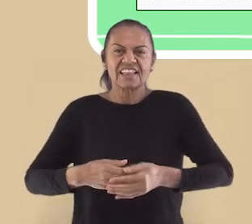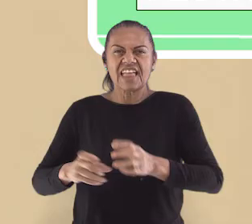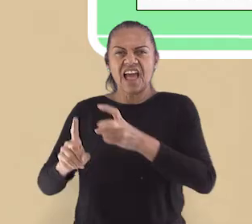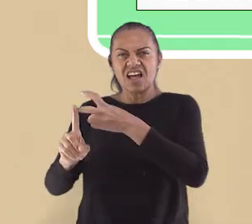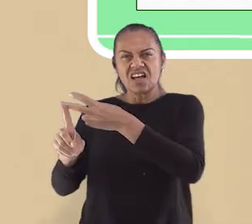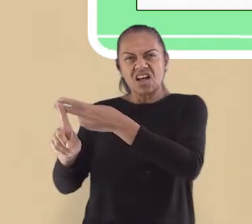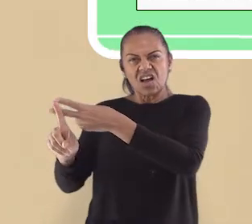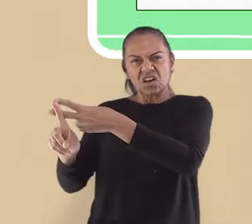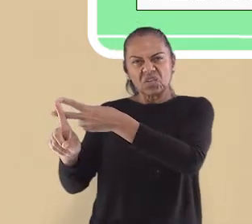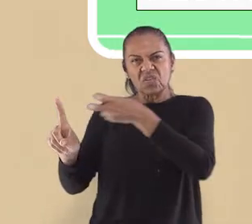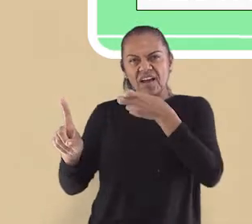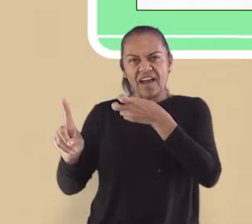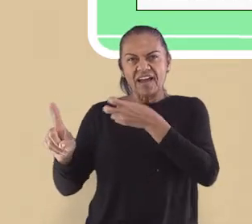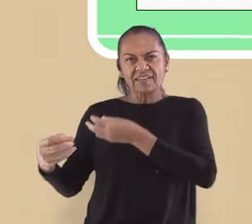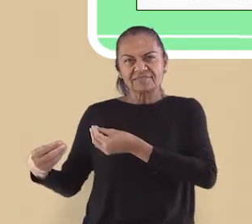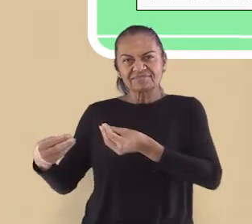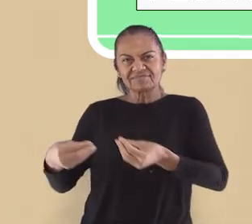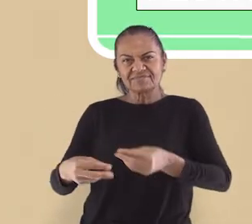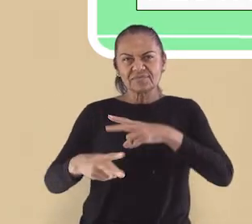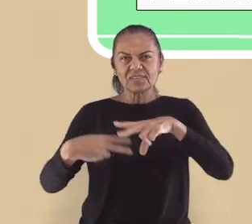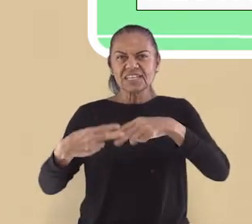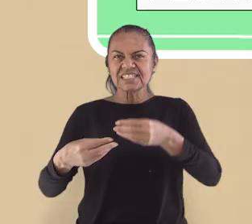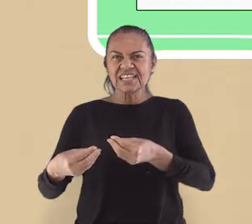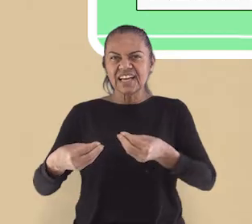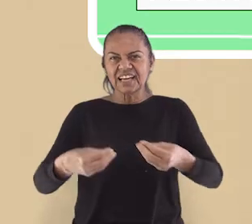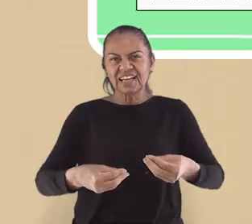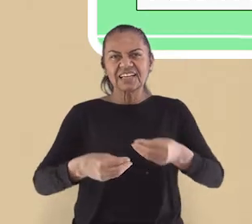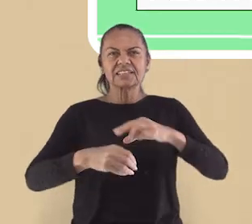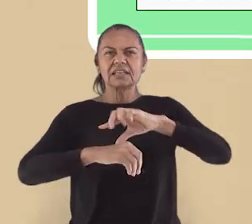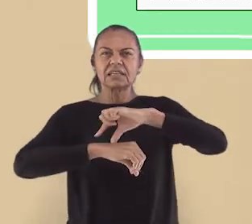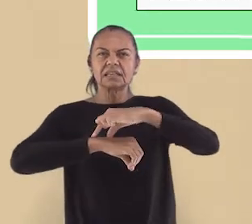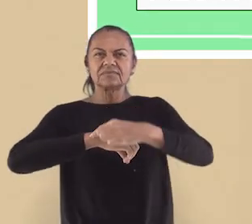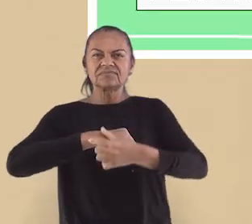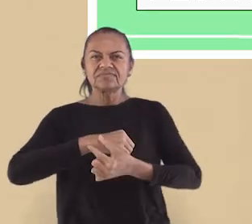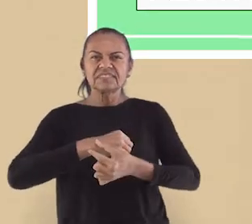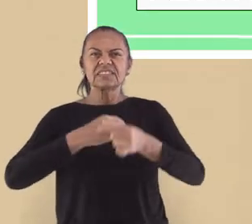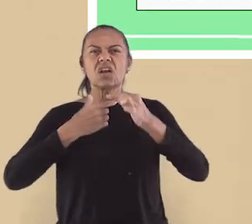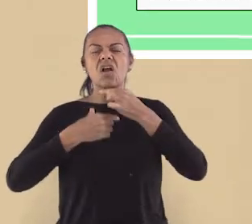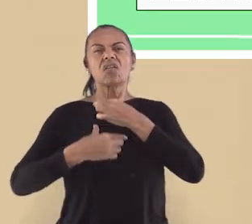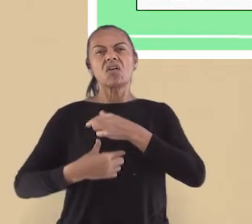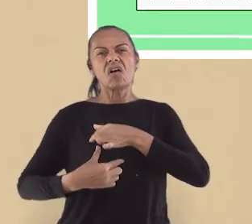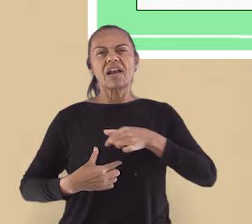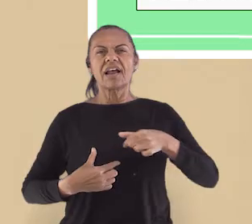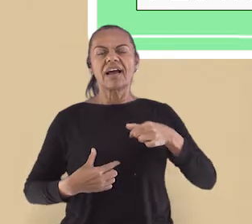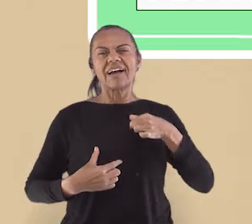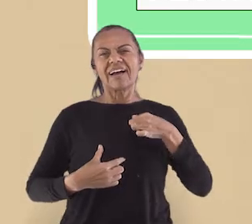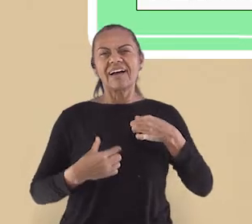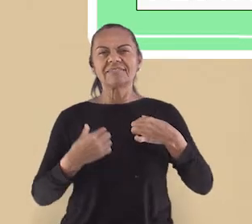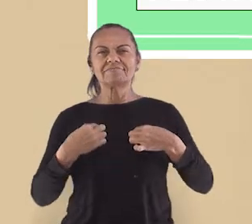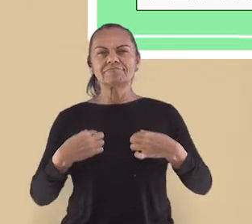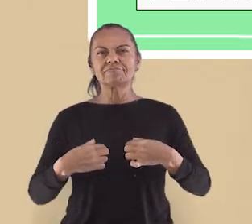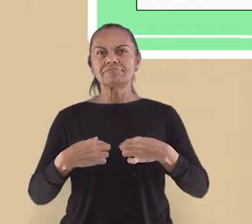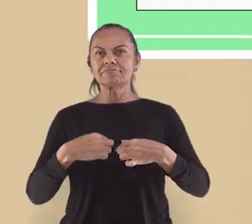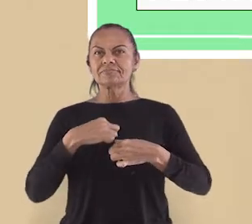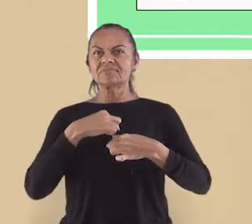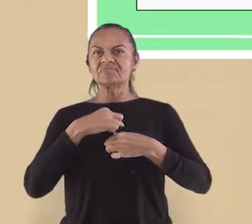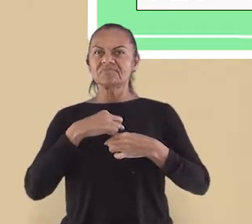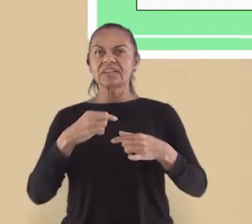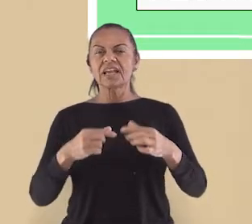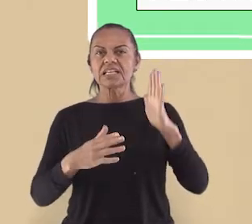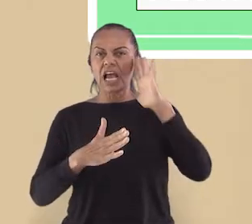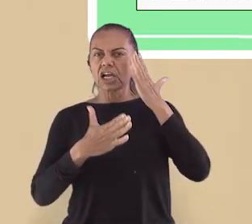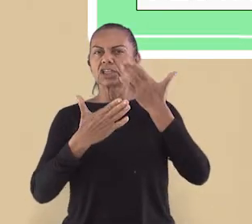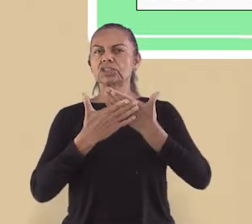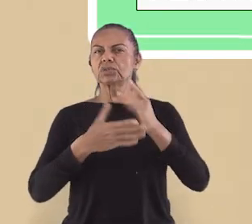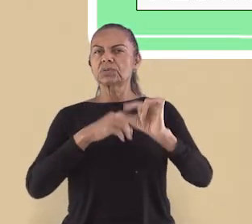de presente, como cabaças, braceletes, um colar de dente de capivara, para que seus dentes sejam fortes